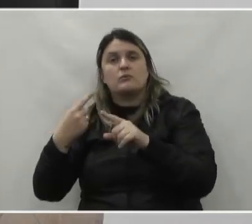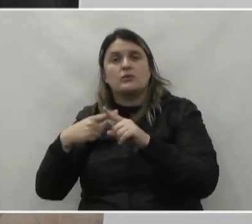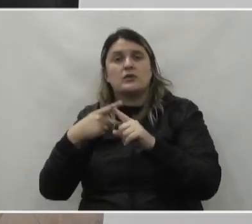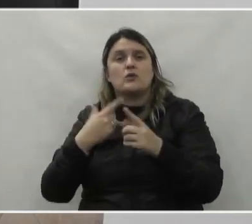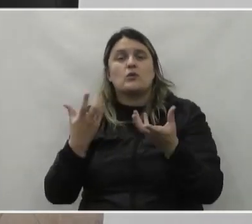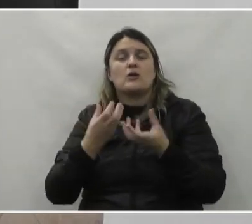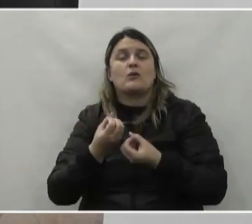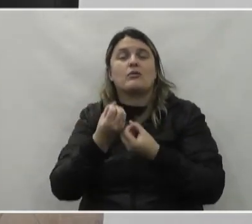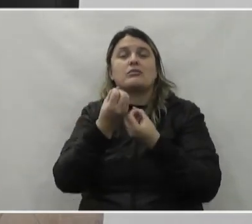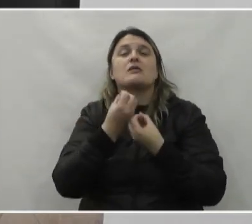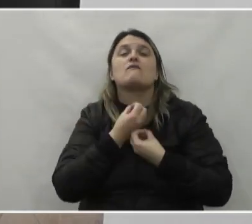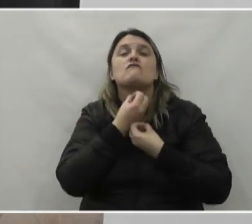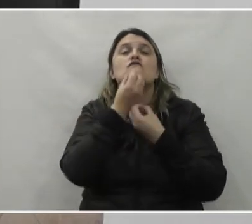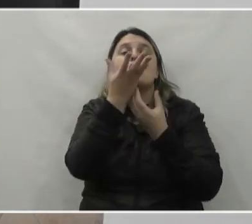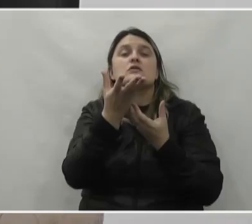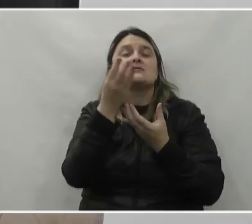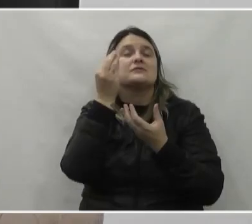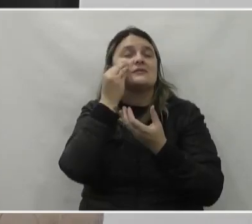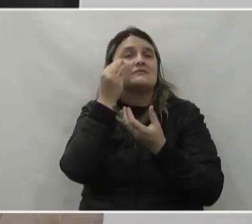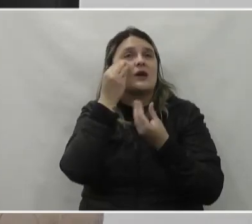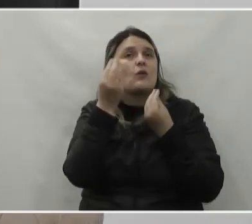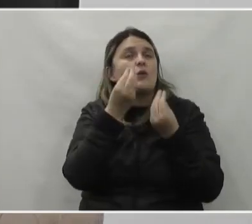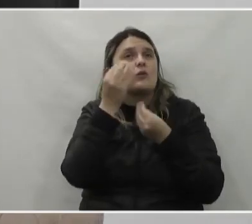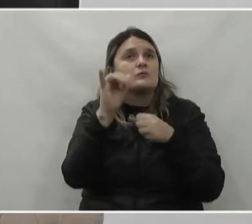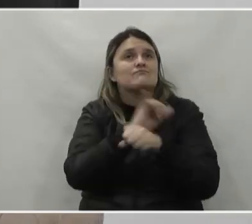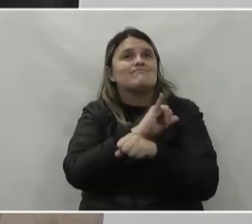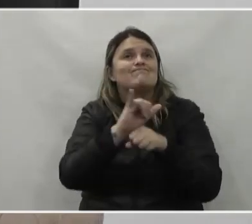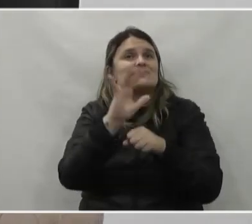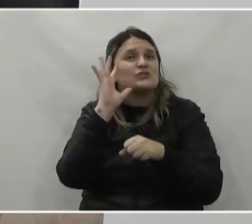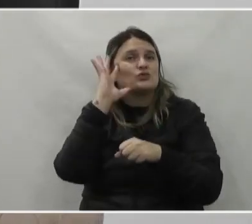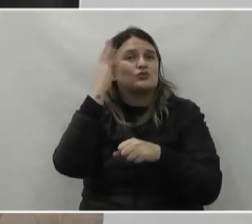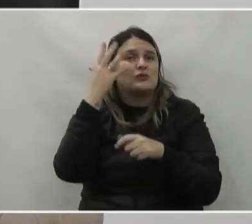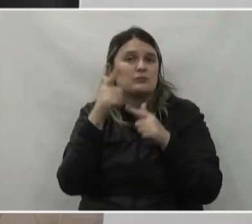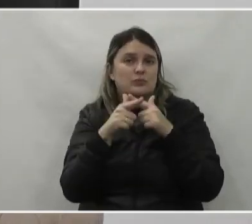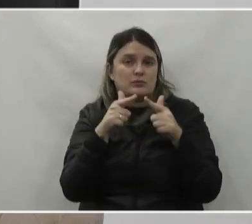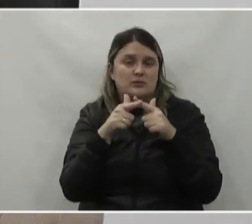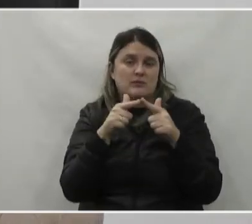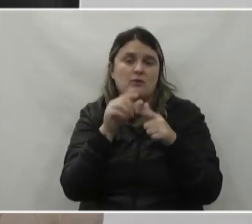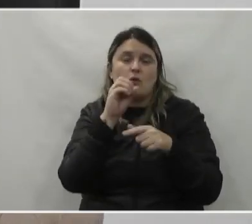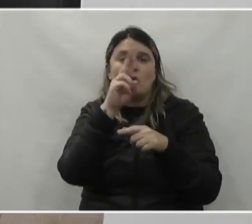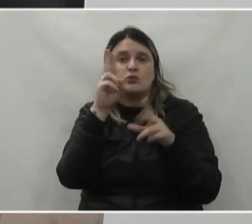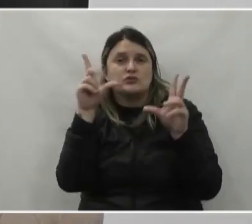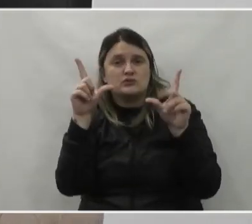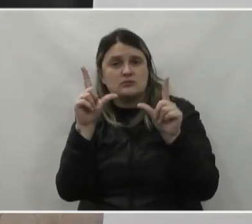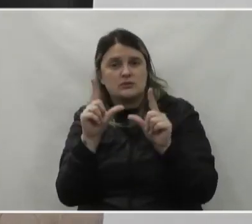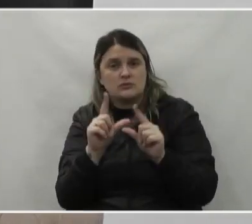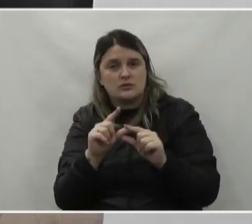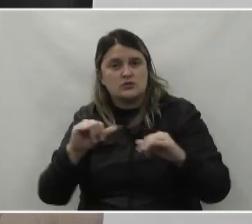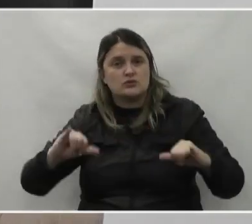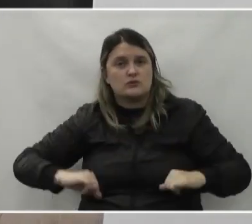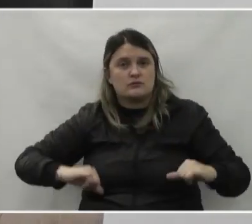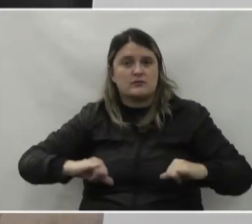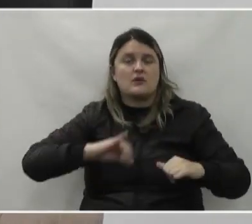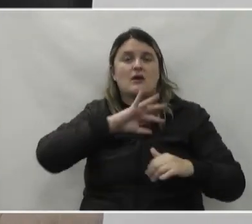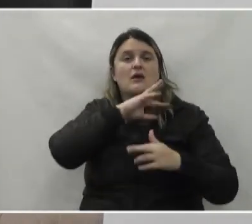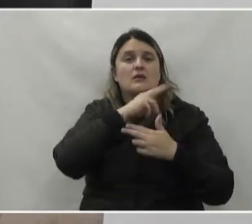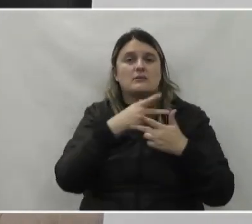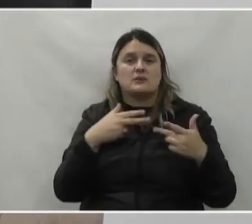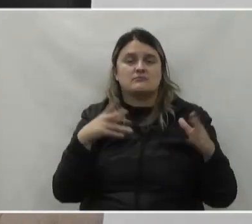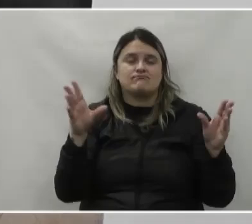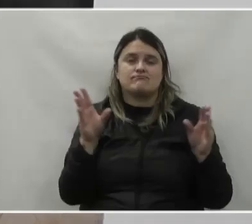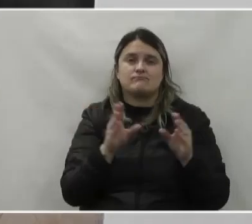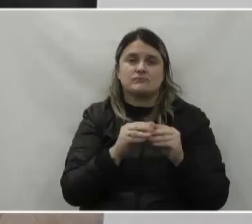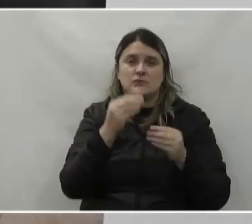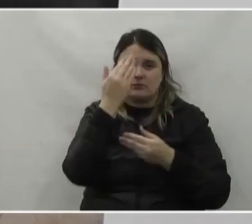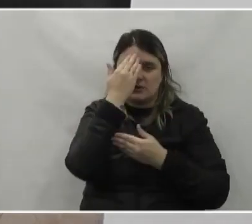anos, buscando soluções para que eles que amenizem o sofrimento dos nossos animais. Seria isso